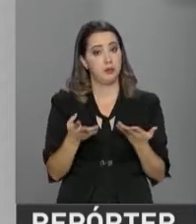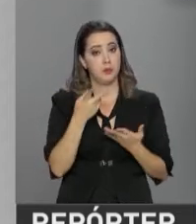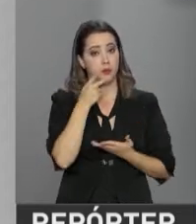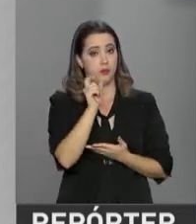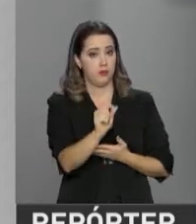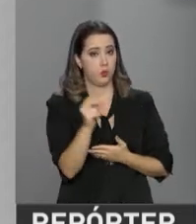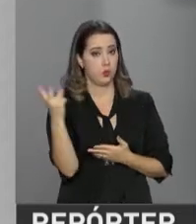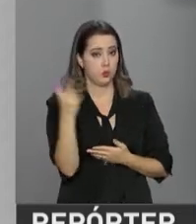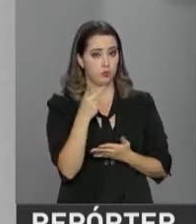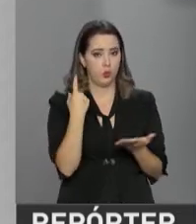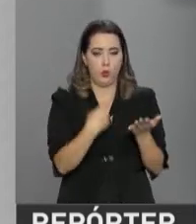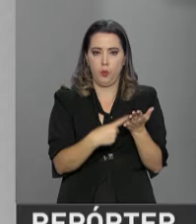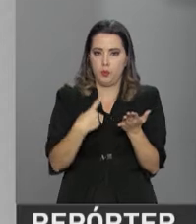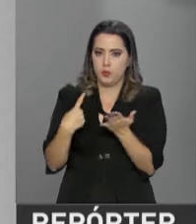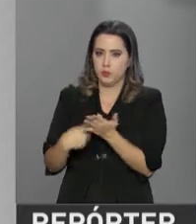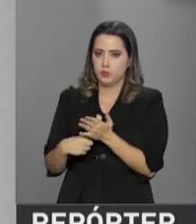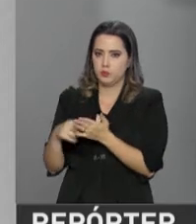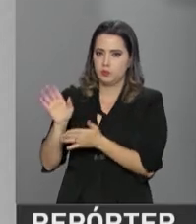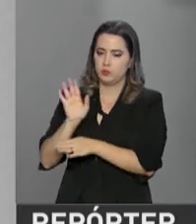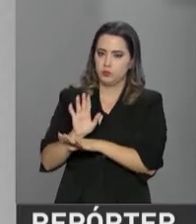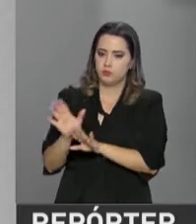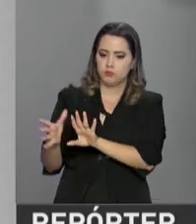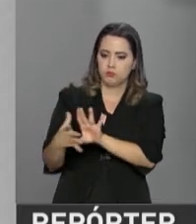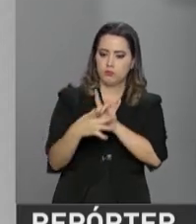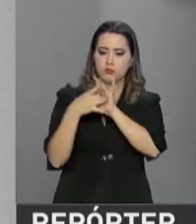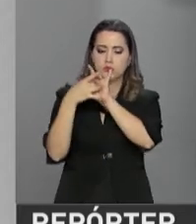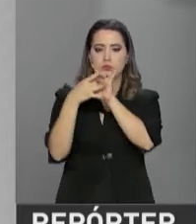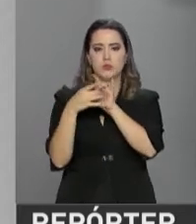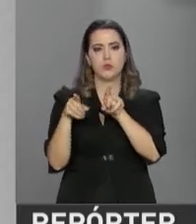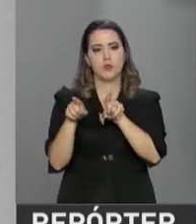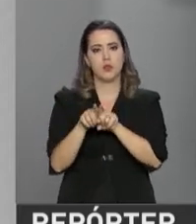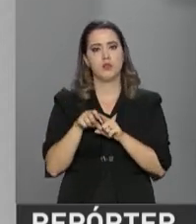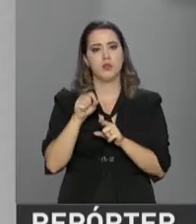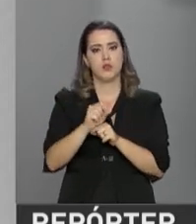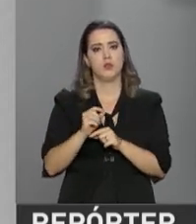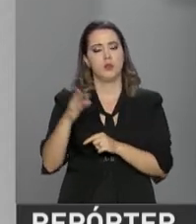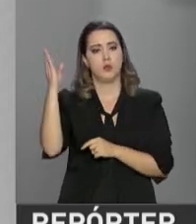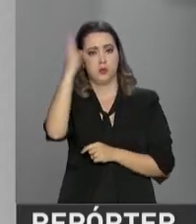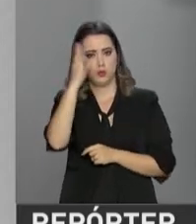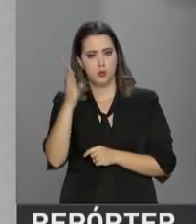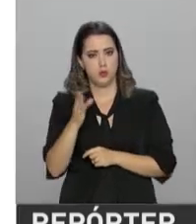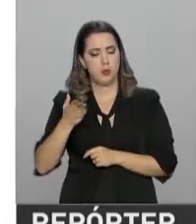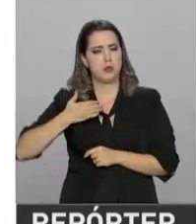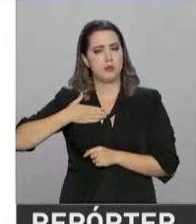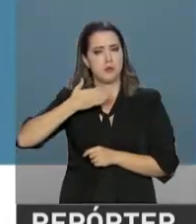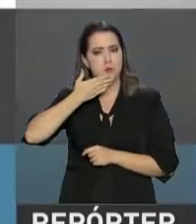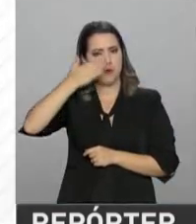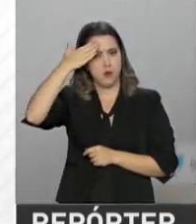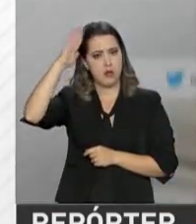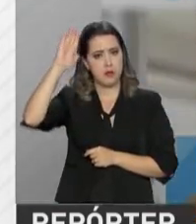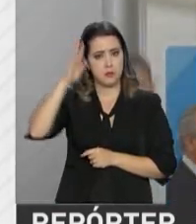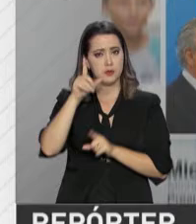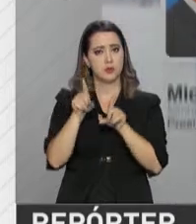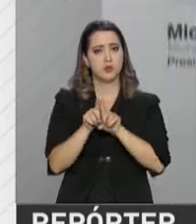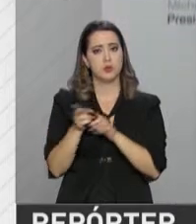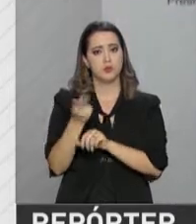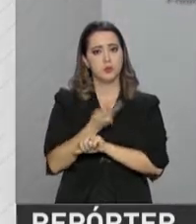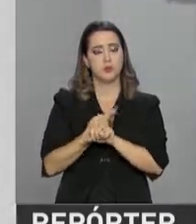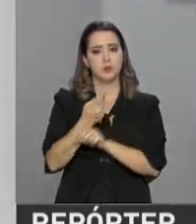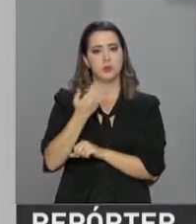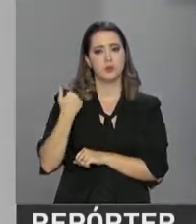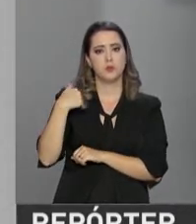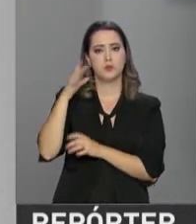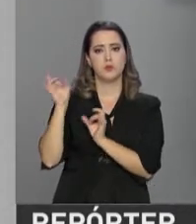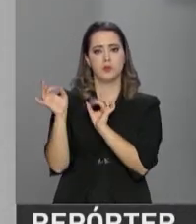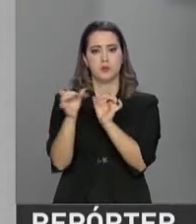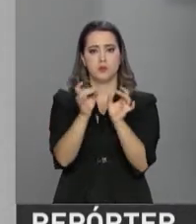acordo com Temer, os dois firmaram um compromisso de reforçar a parceria econômica entre o Brasil e a Arábia Saudita